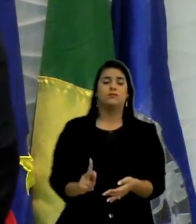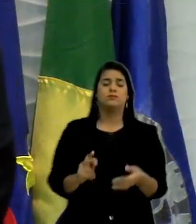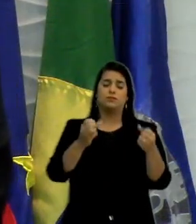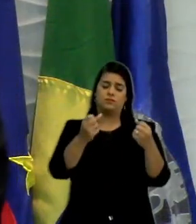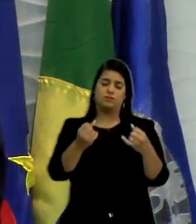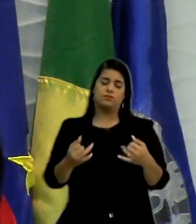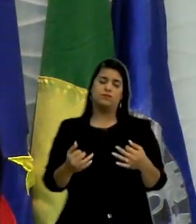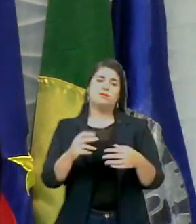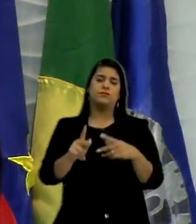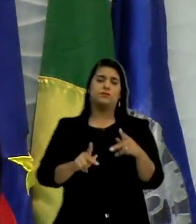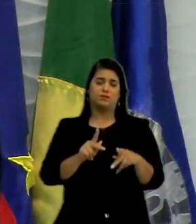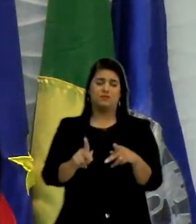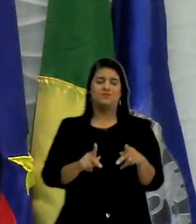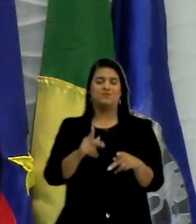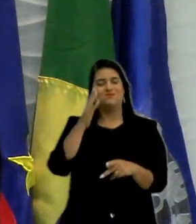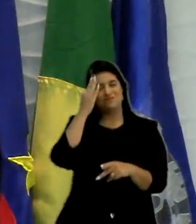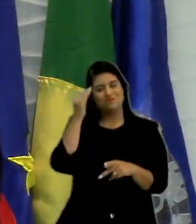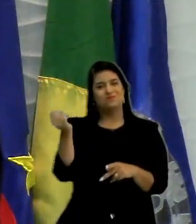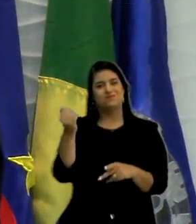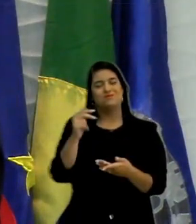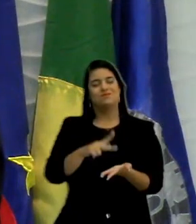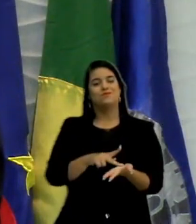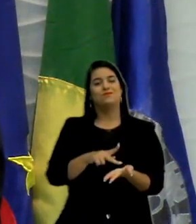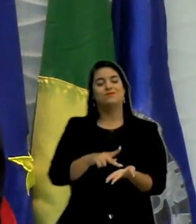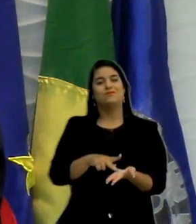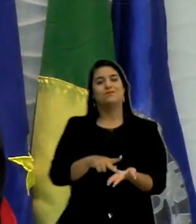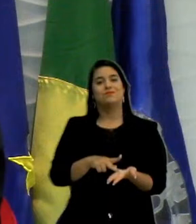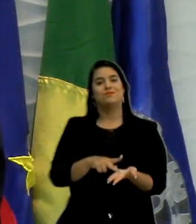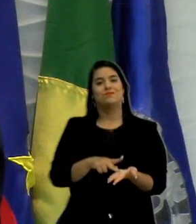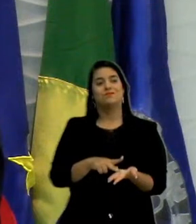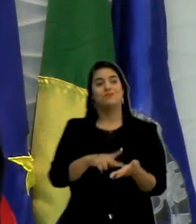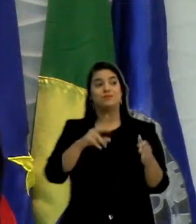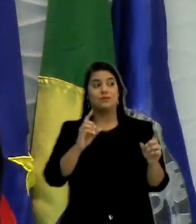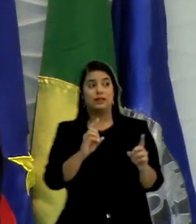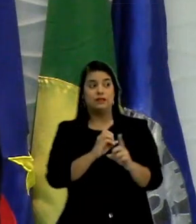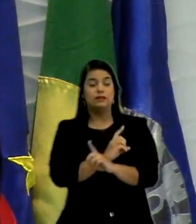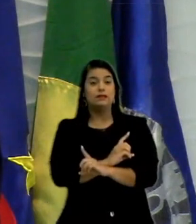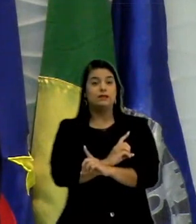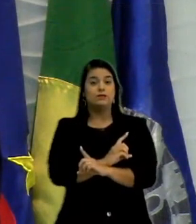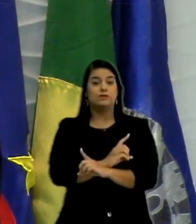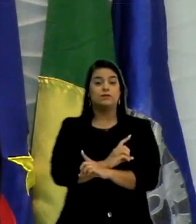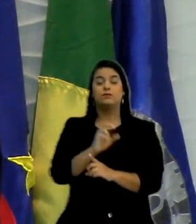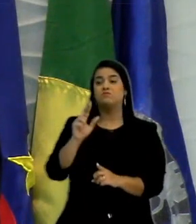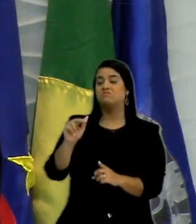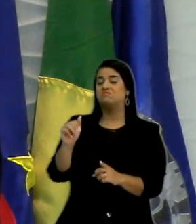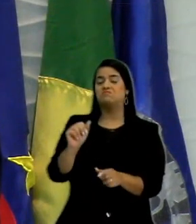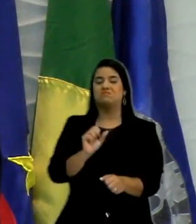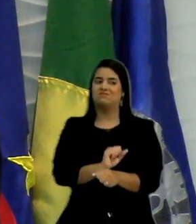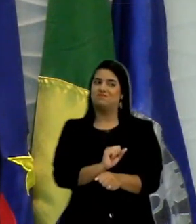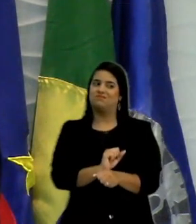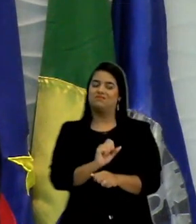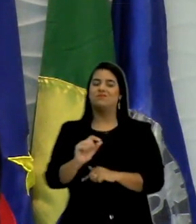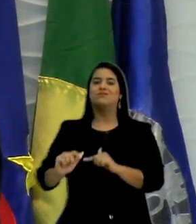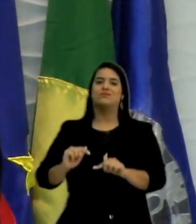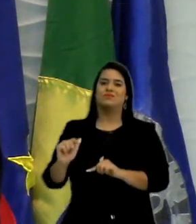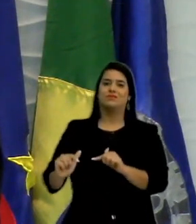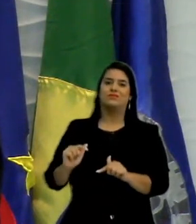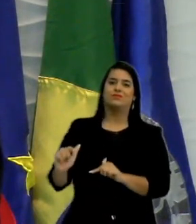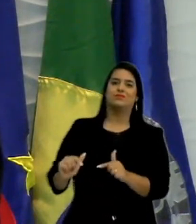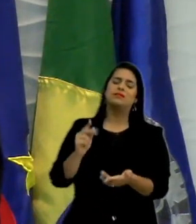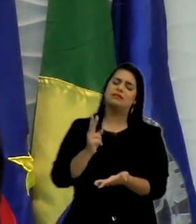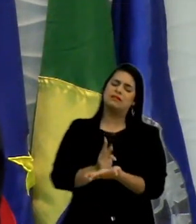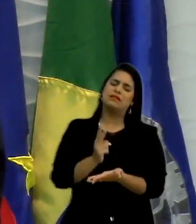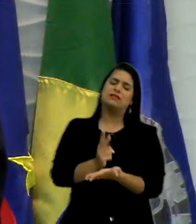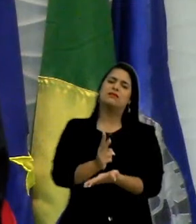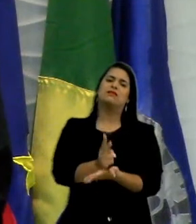população o que a população sabe da verdade. Essa oposição nunca parou de trabalhar.